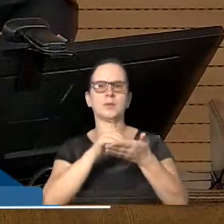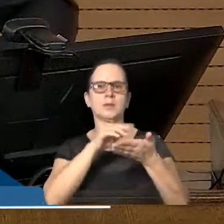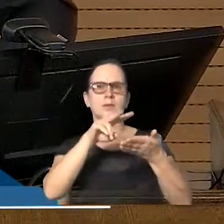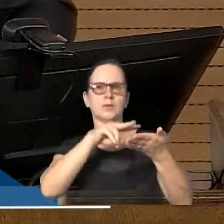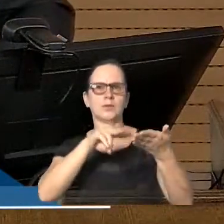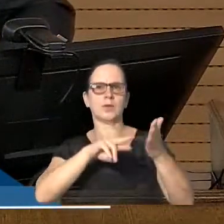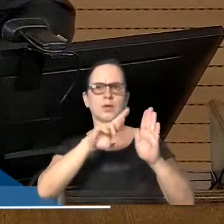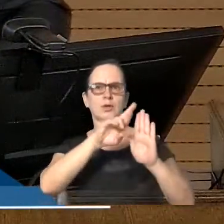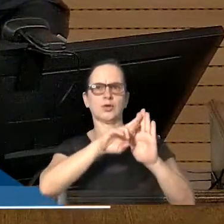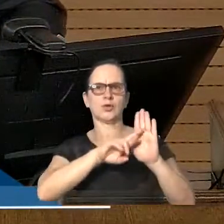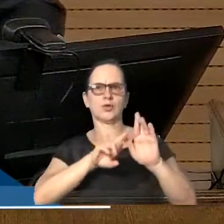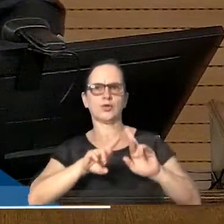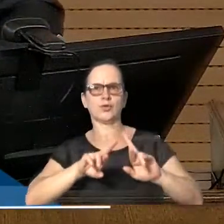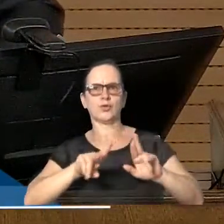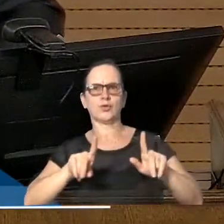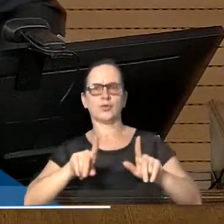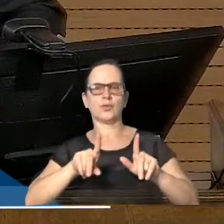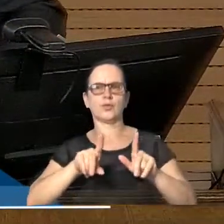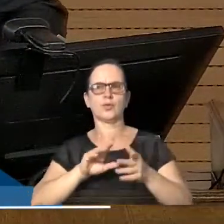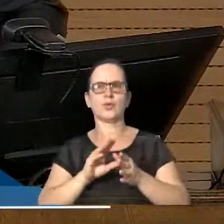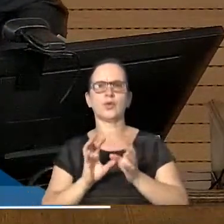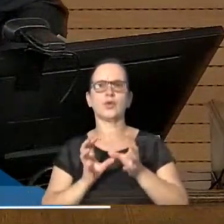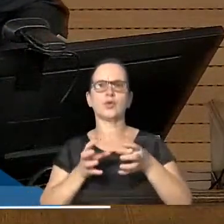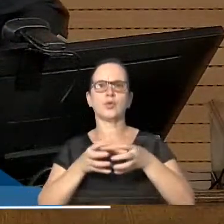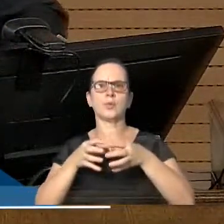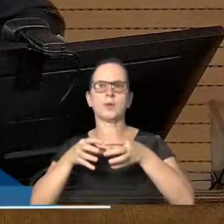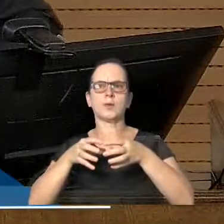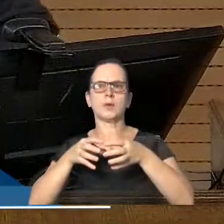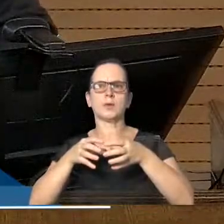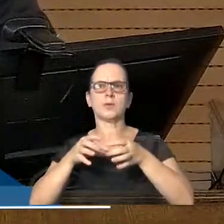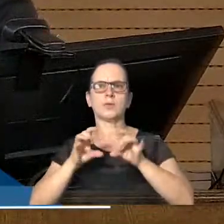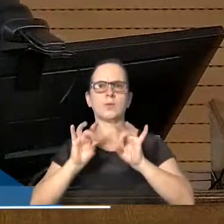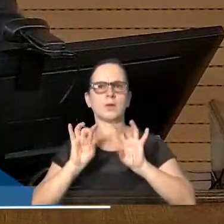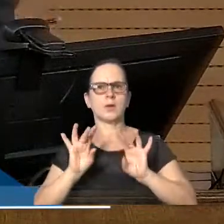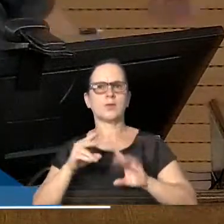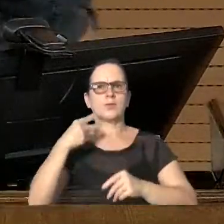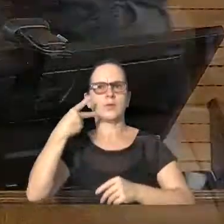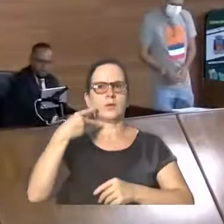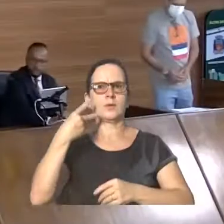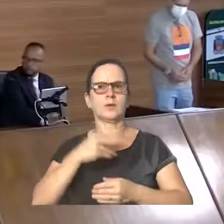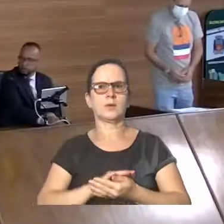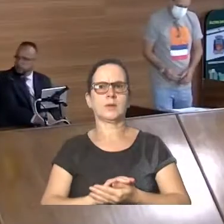do requerimento que versa sobre a prorrogação de comissão especial de vereadores.